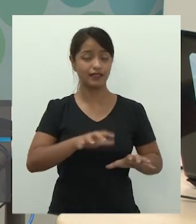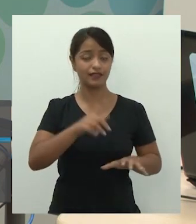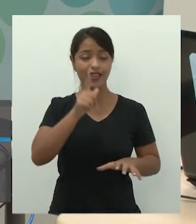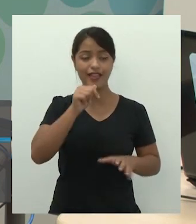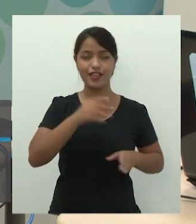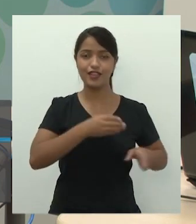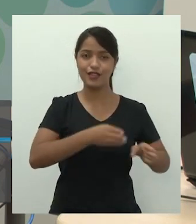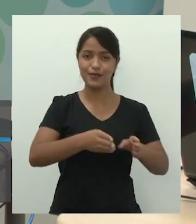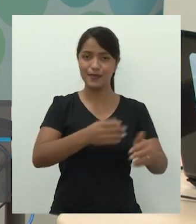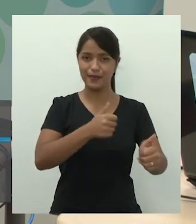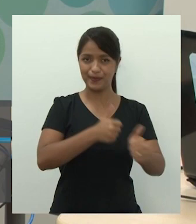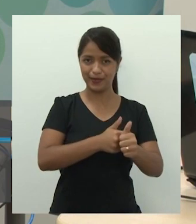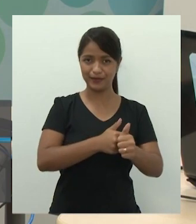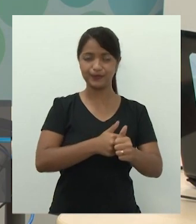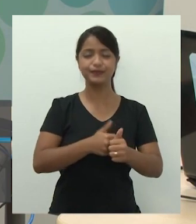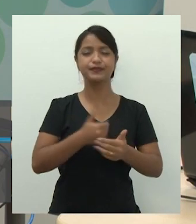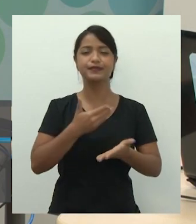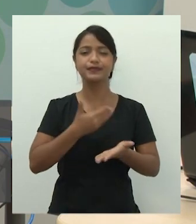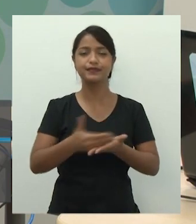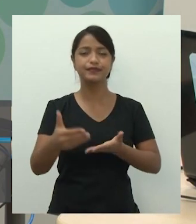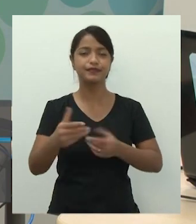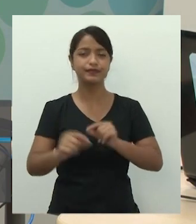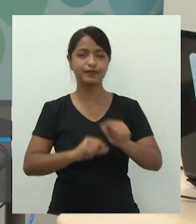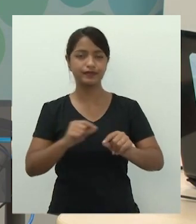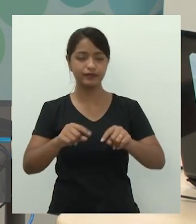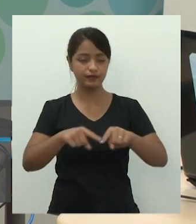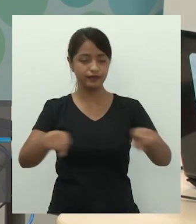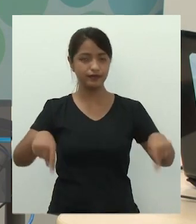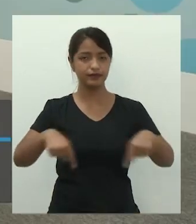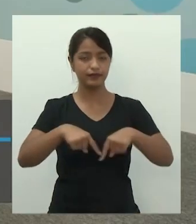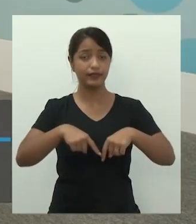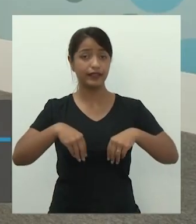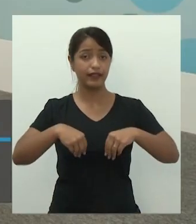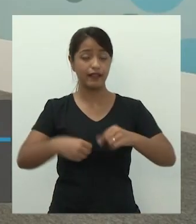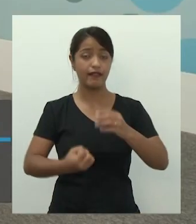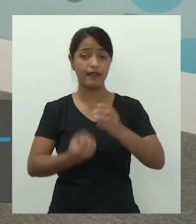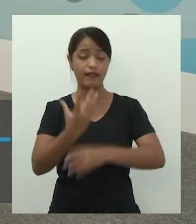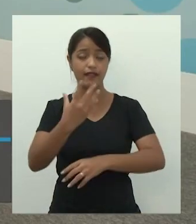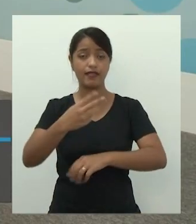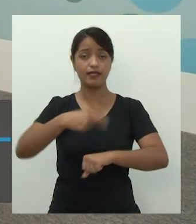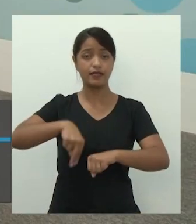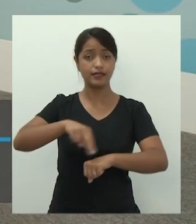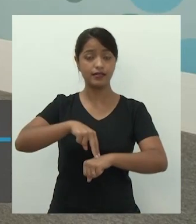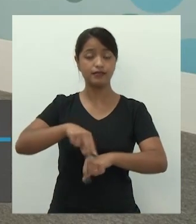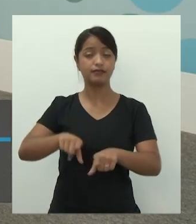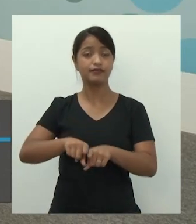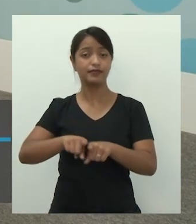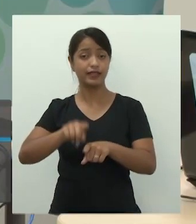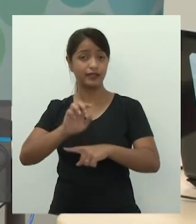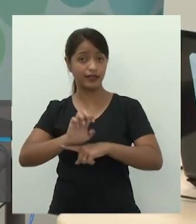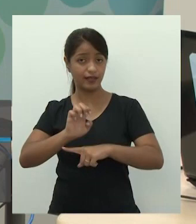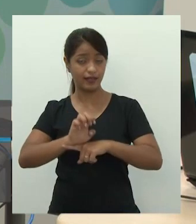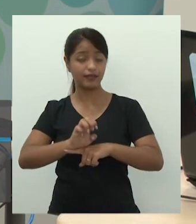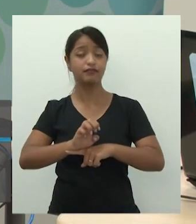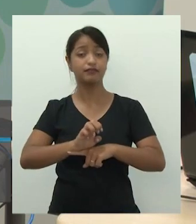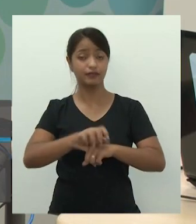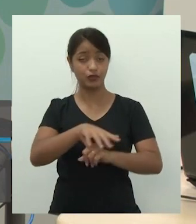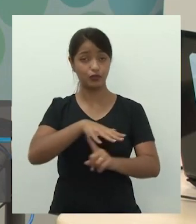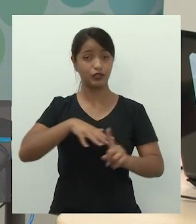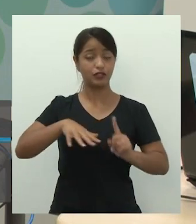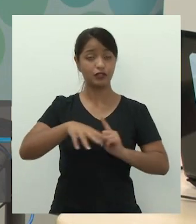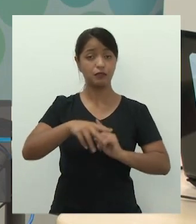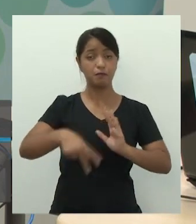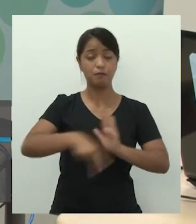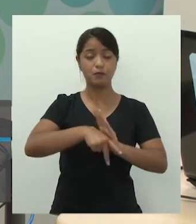e aí começa a ter a questão dos territórios, dos estados, nações, né? Uma sociedade, um povo estabelecido